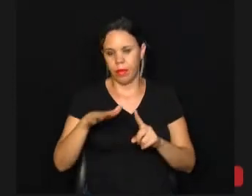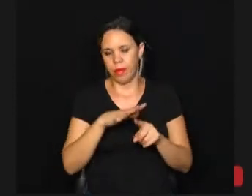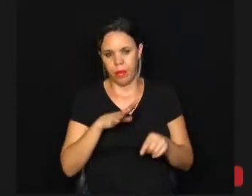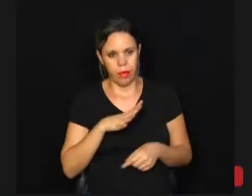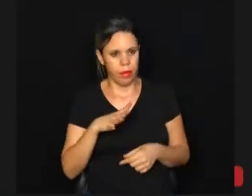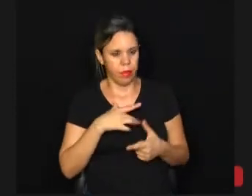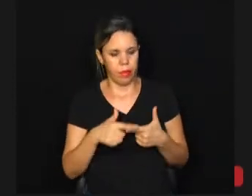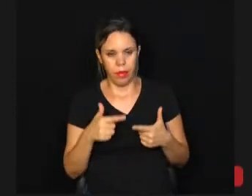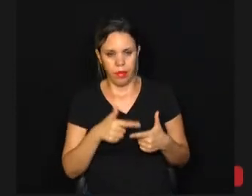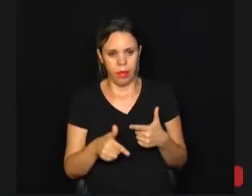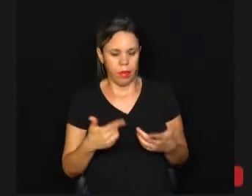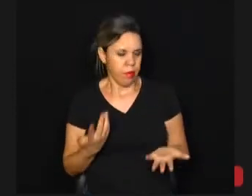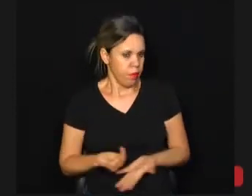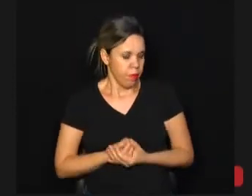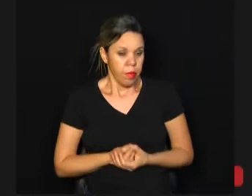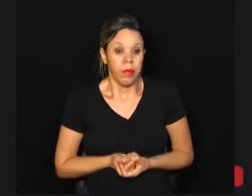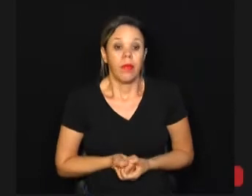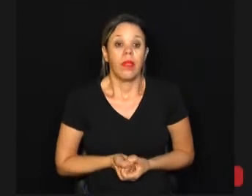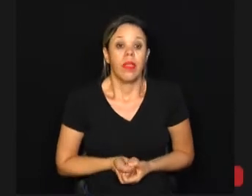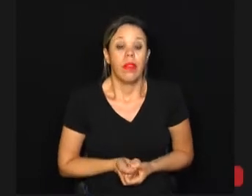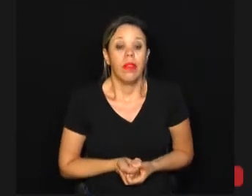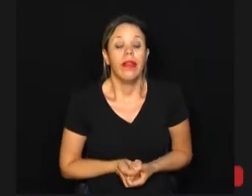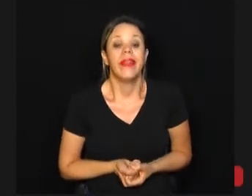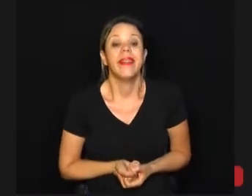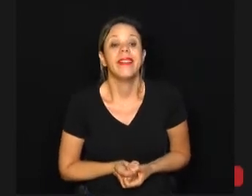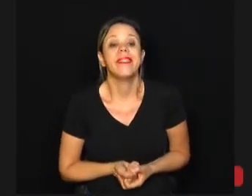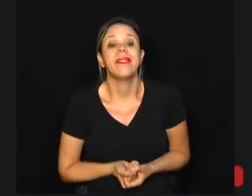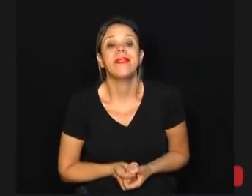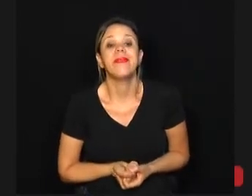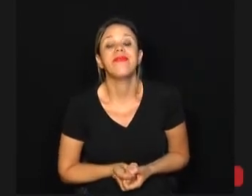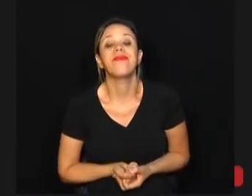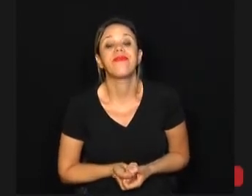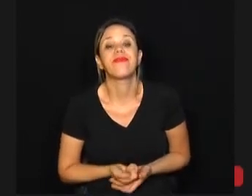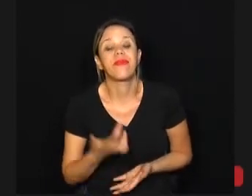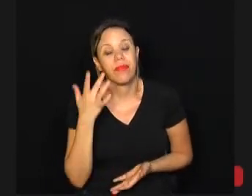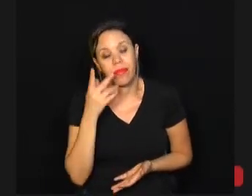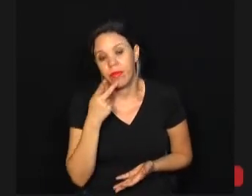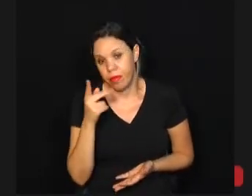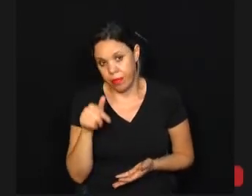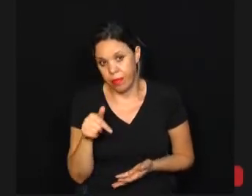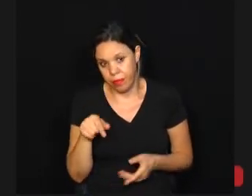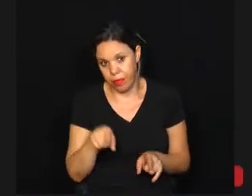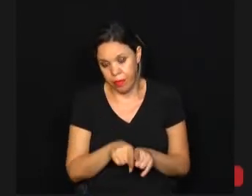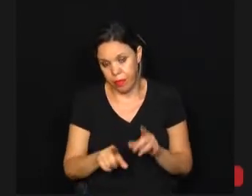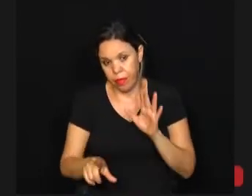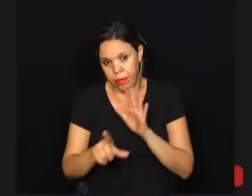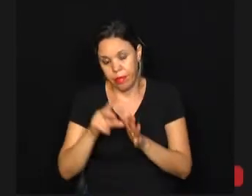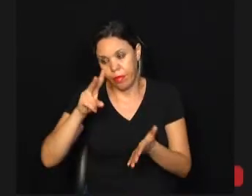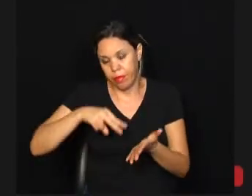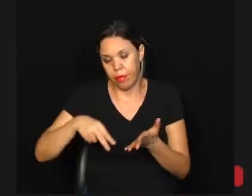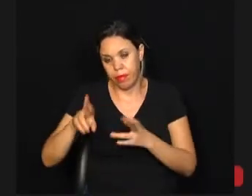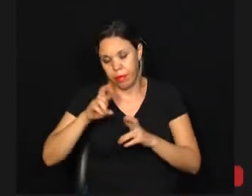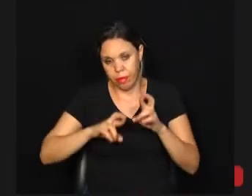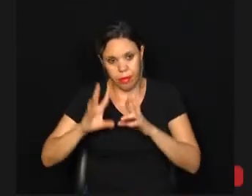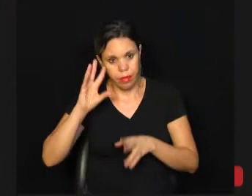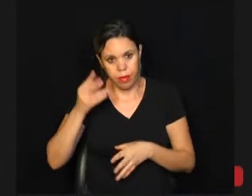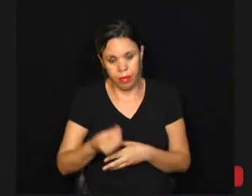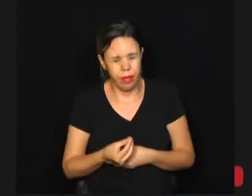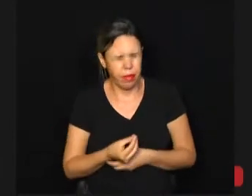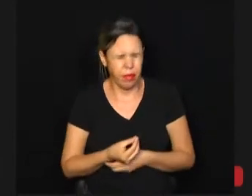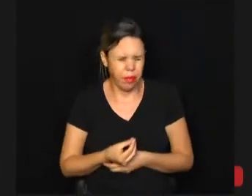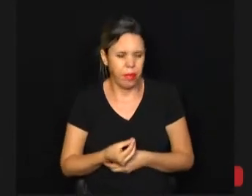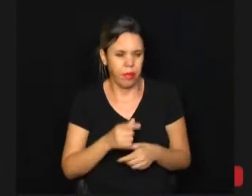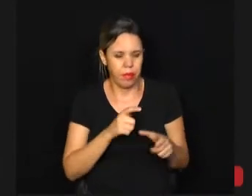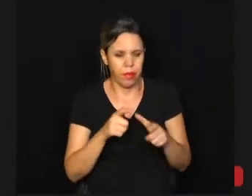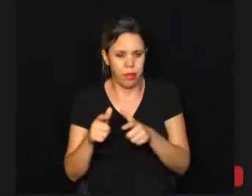cidade, popular, enfim. Então, isso retrata um pouco também da leitura, né, do